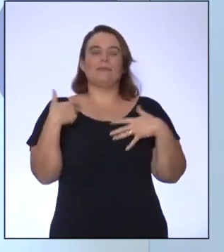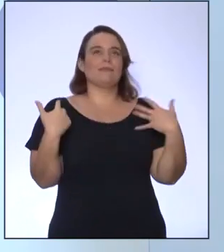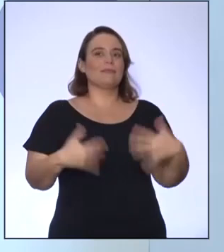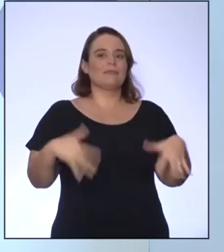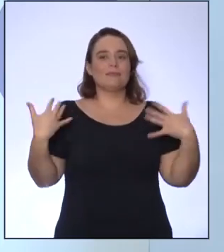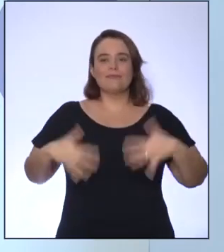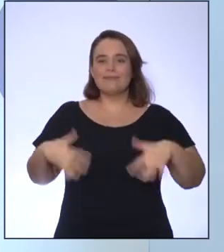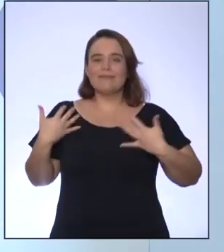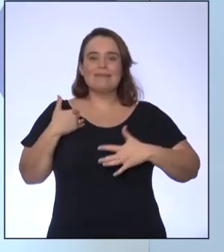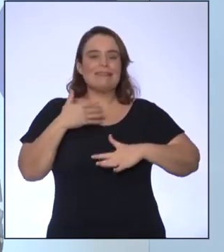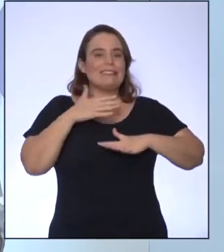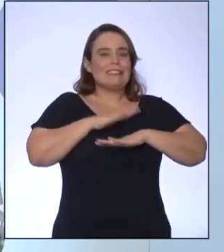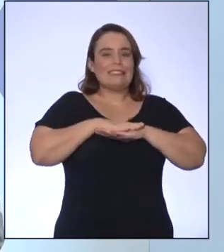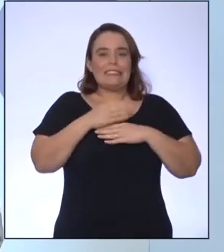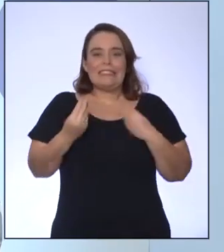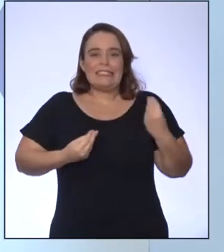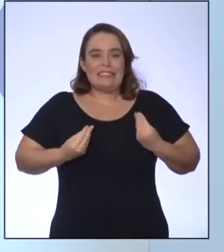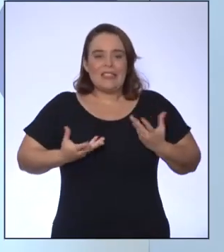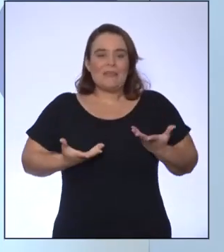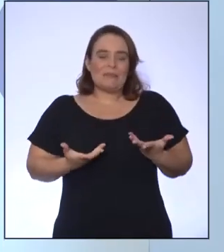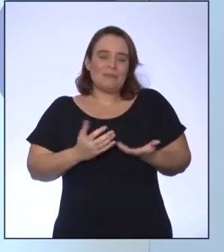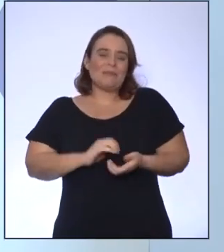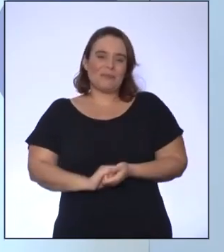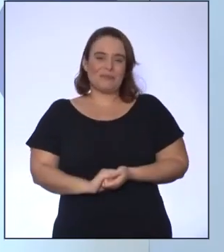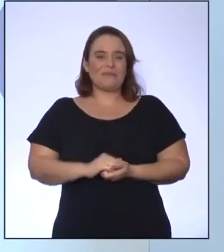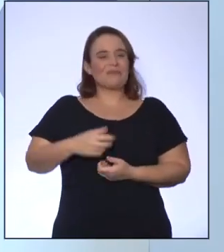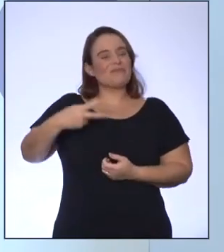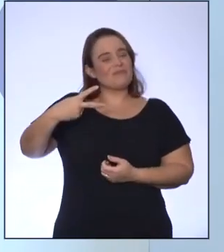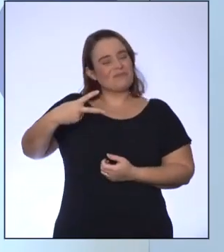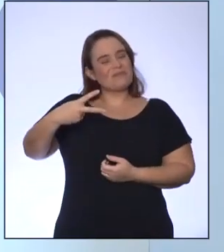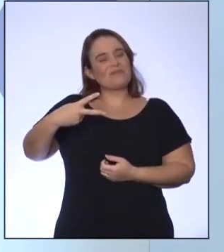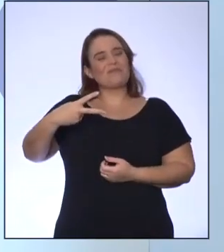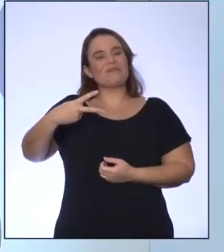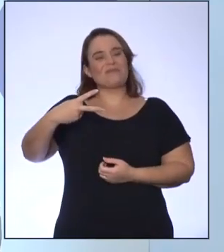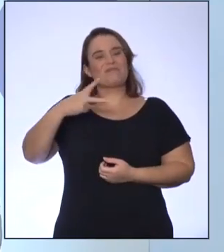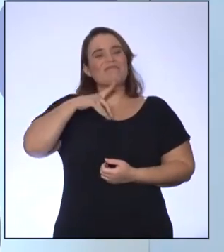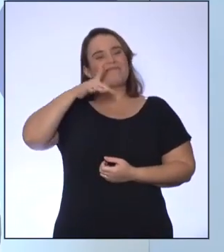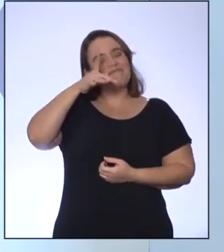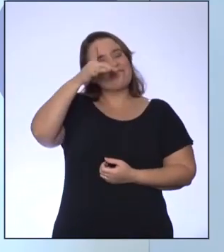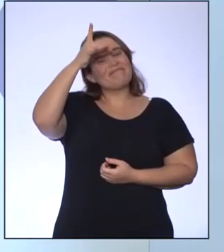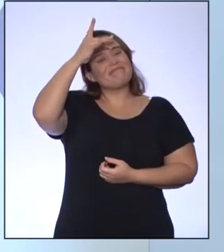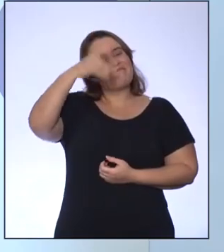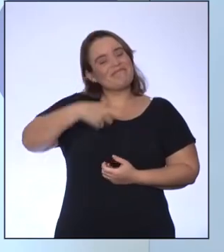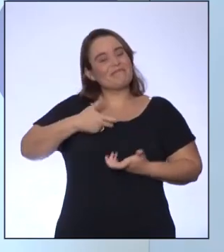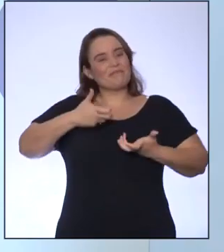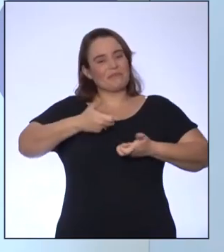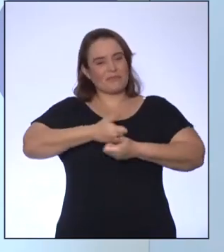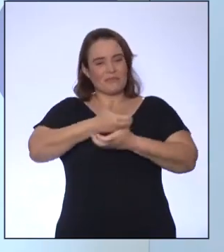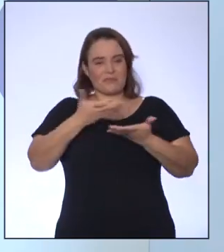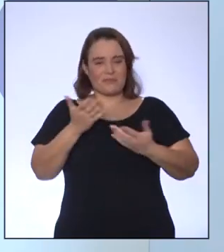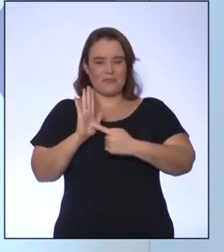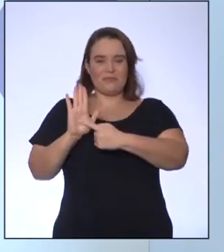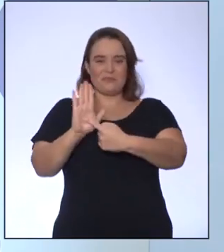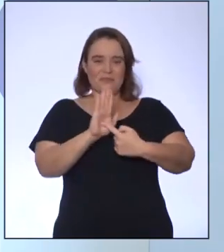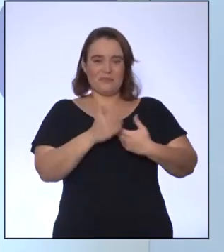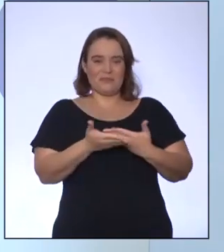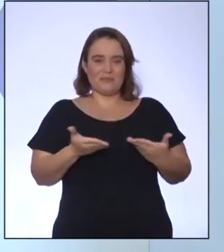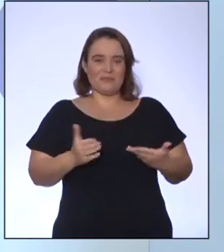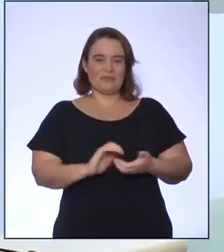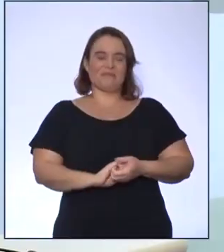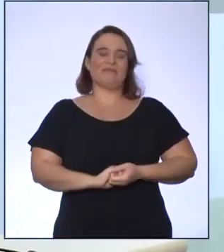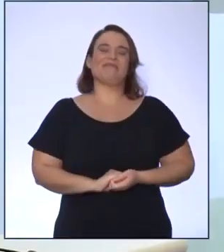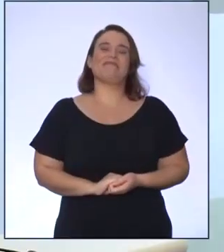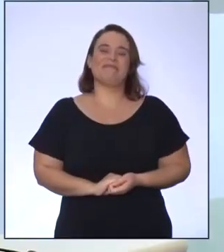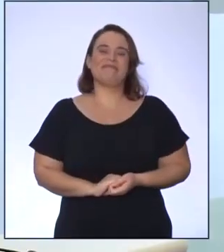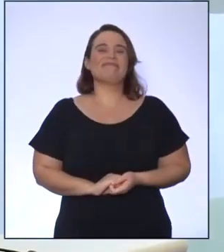sem atitudes. Né? Então, esses são 2 momentos aí que eu tenho que eu gostaria de dividir com vocês. Muito